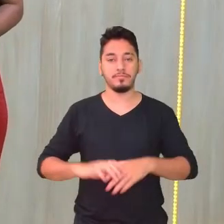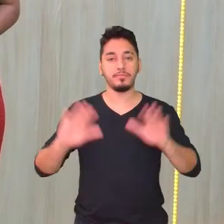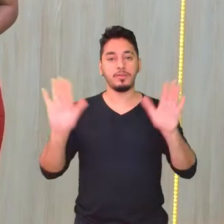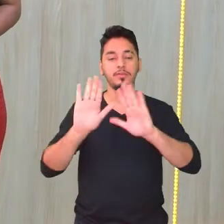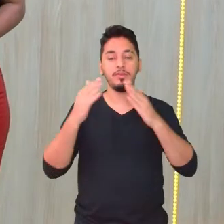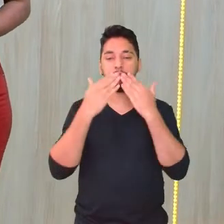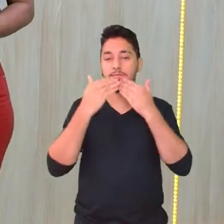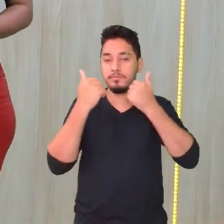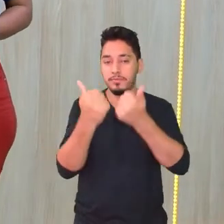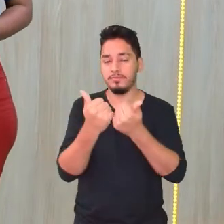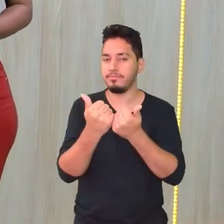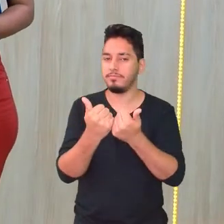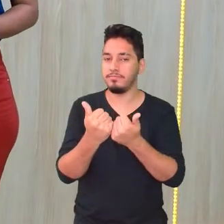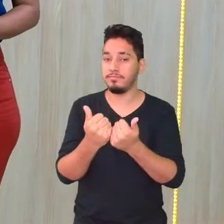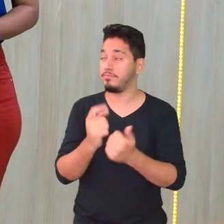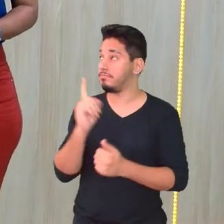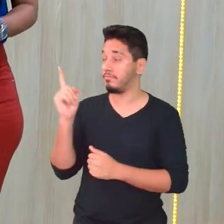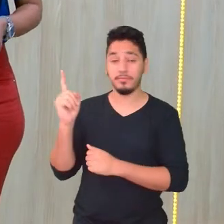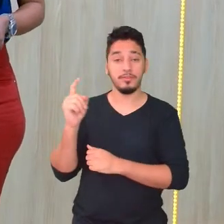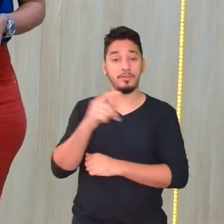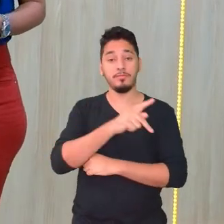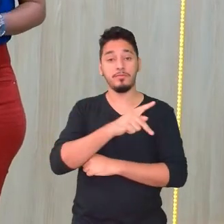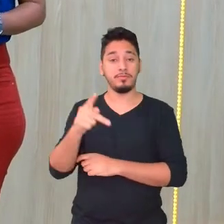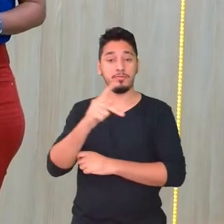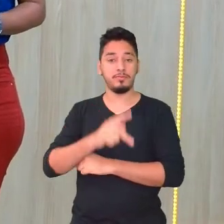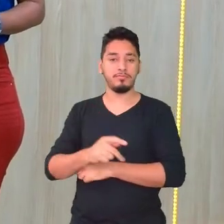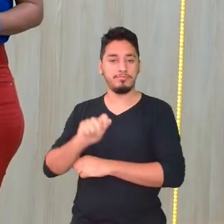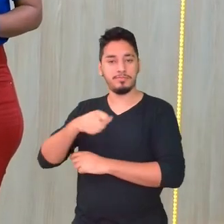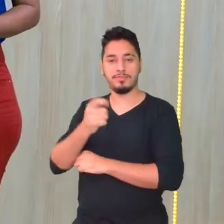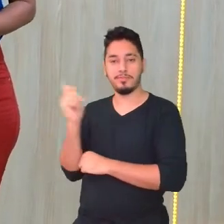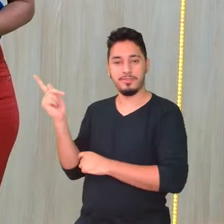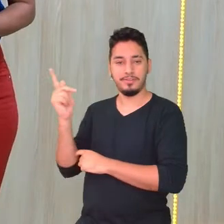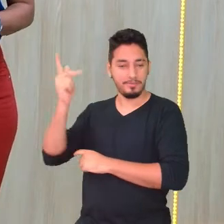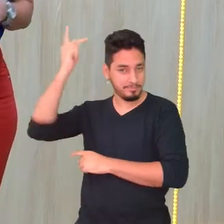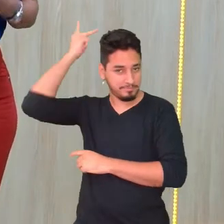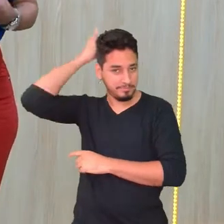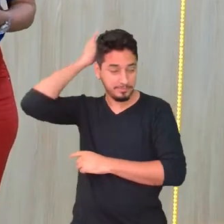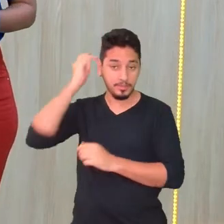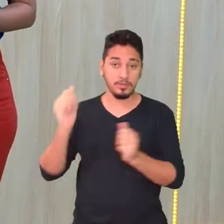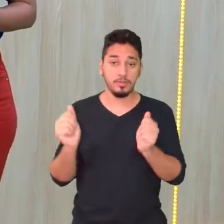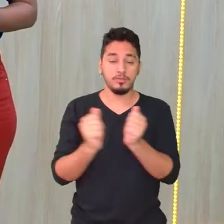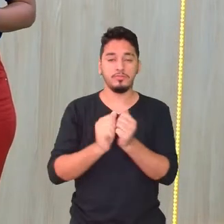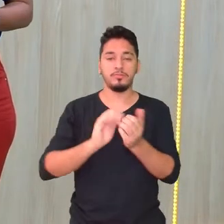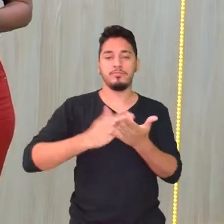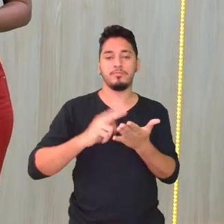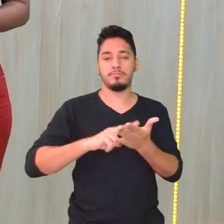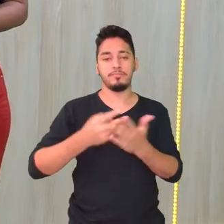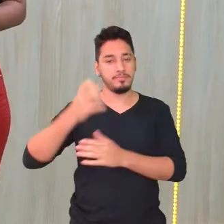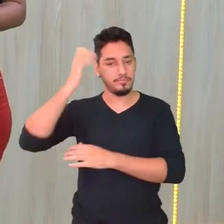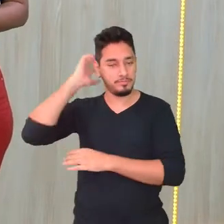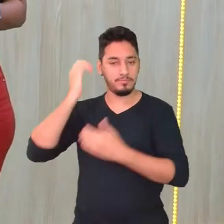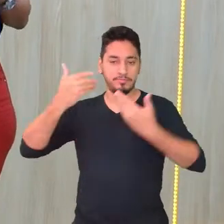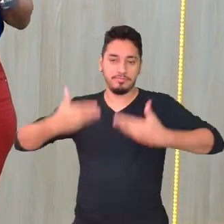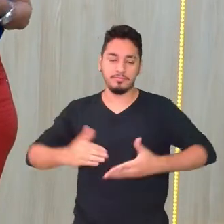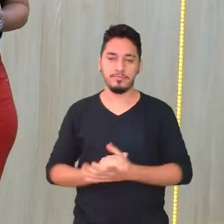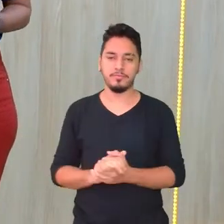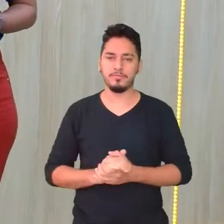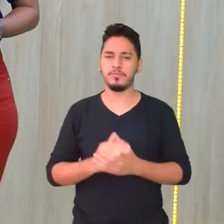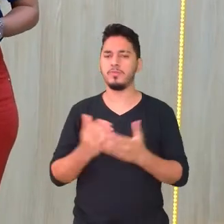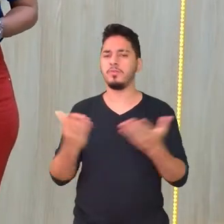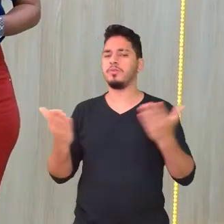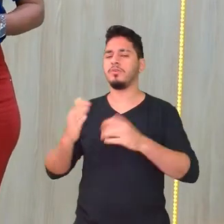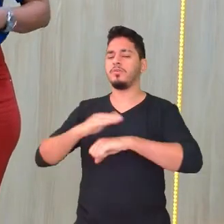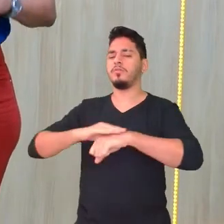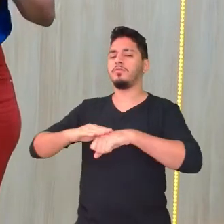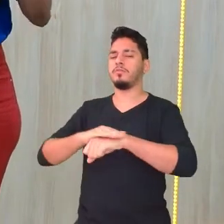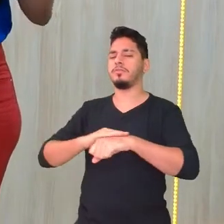Olá, tudo bem? Eu sou a professora Patrícia Fontes, esse é o meu sinal. Hoje estou com o intérprete de Libras, Everton. A gente vai